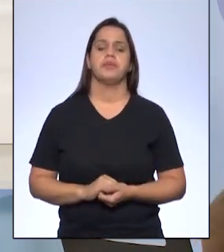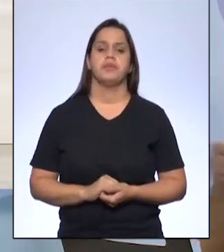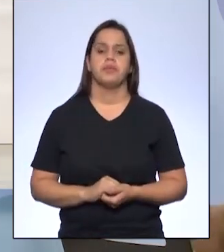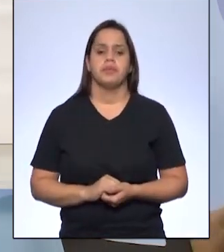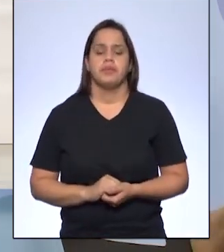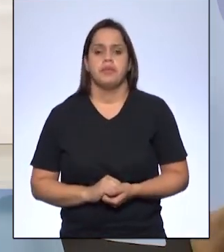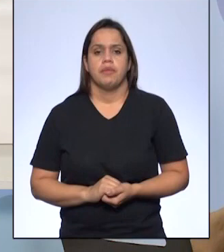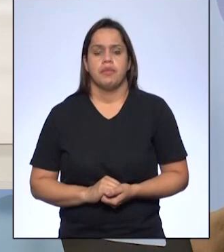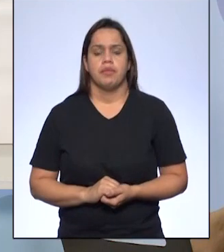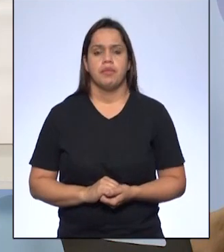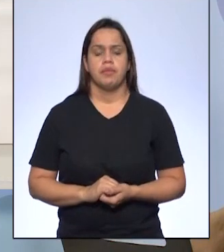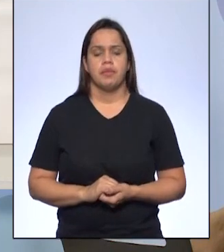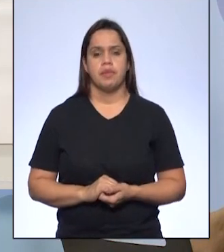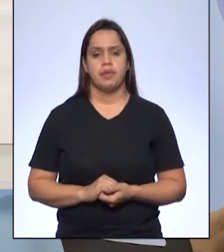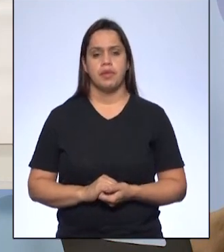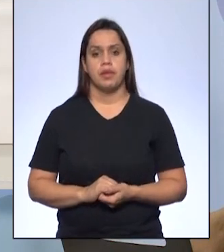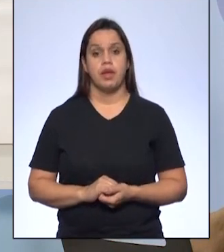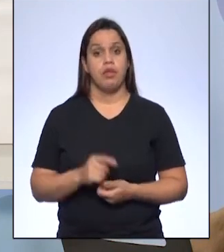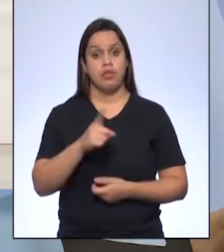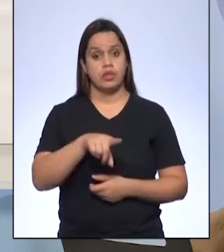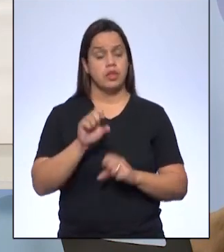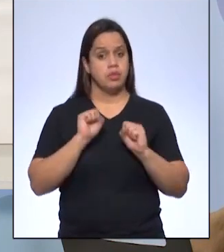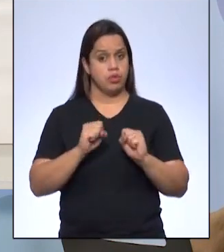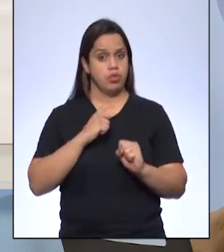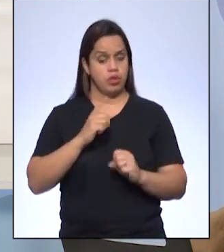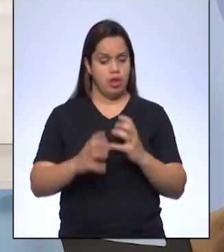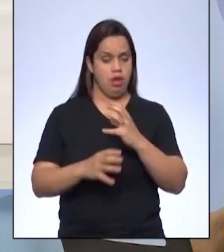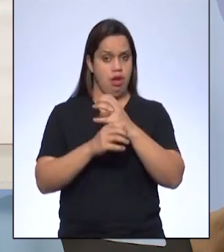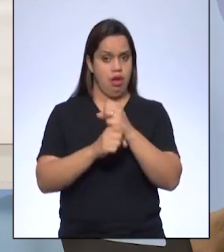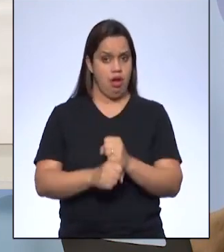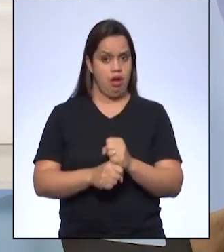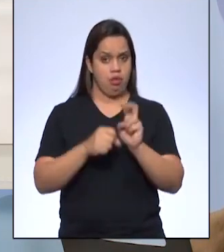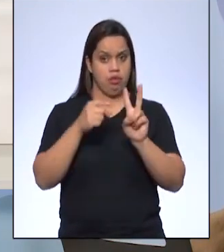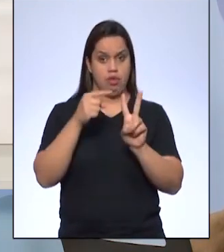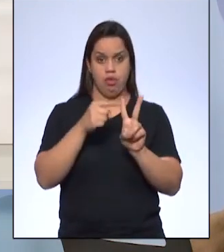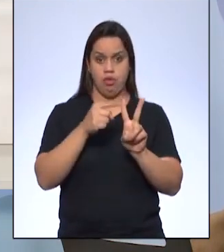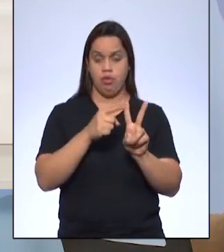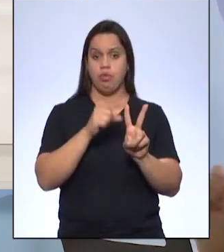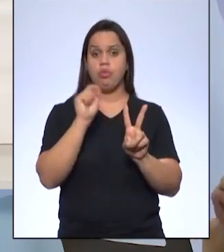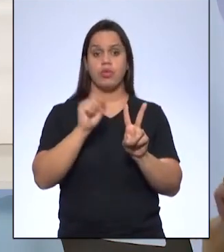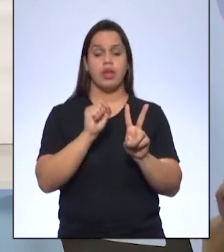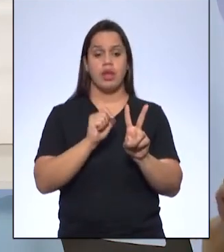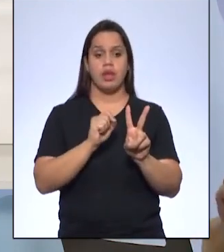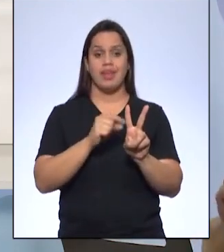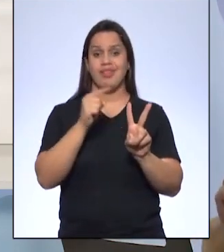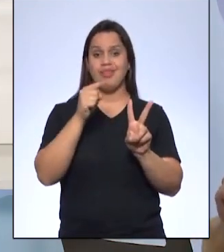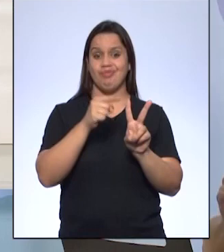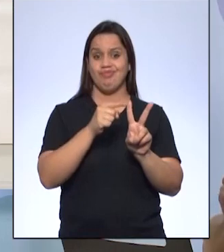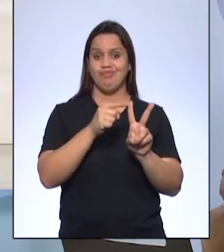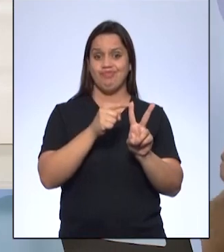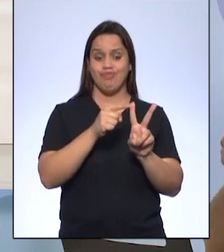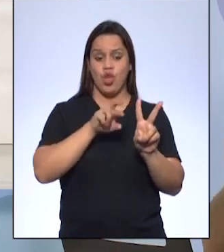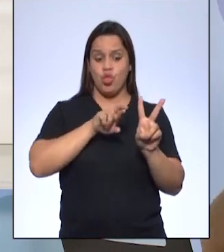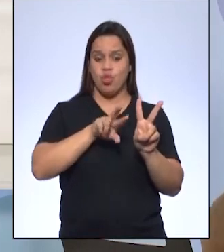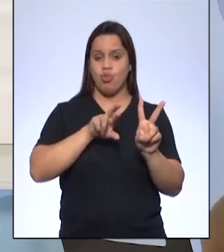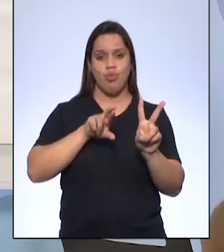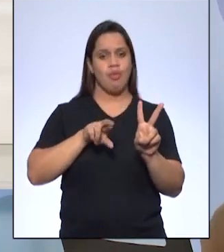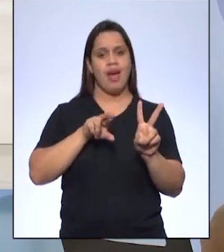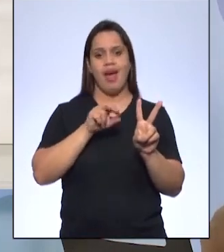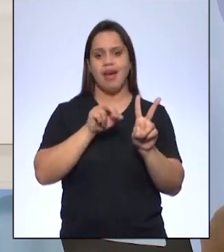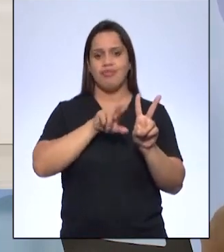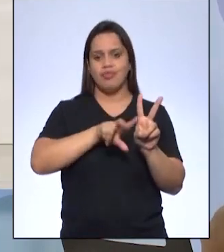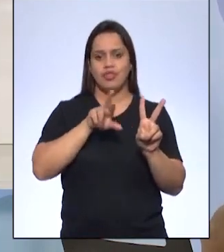ter raiz ou operações envolvendo raiz em que o radical não é semelhante. E